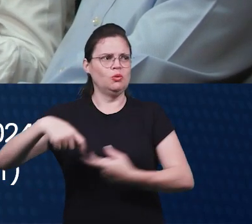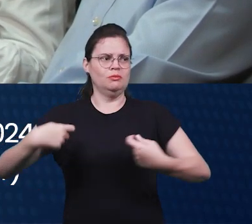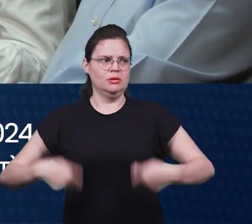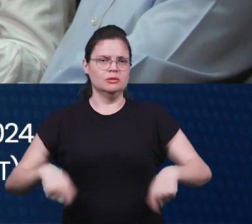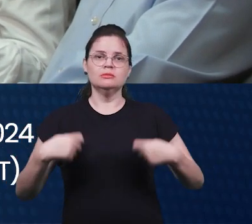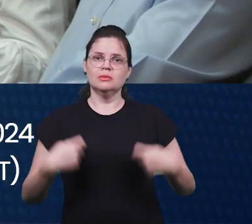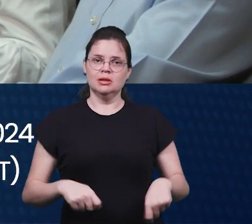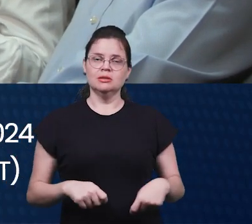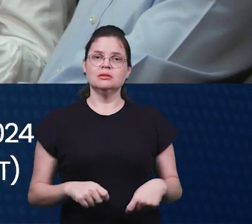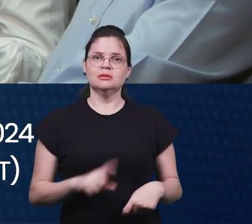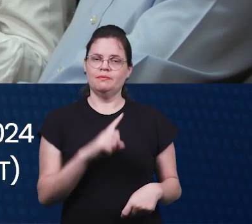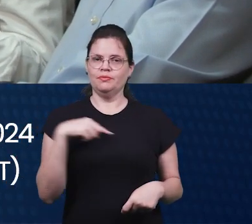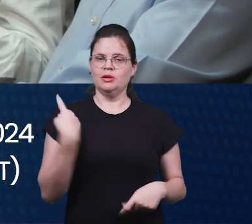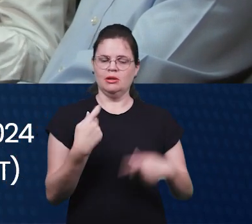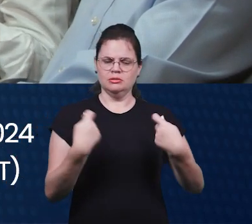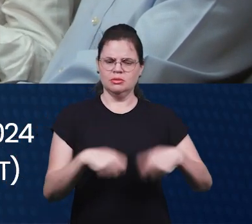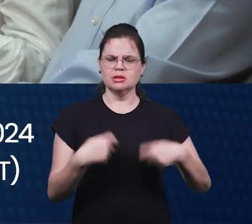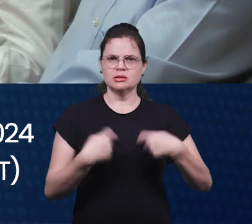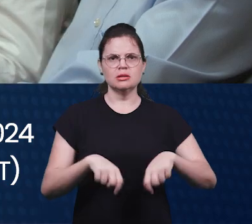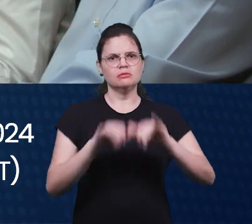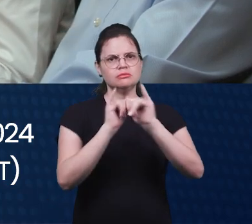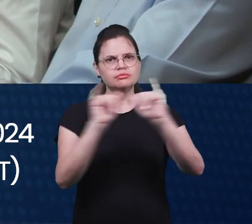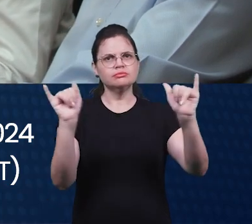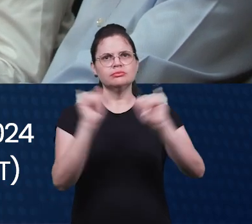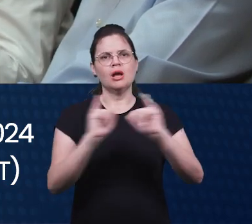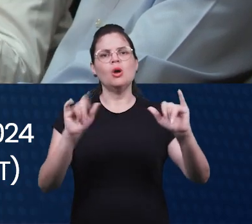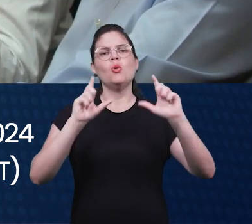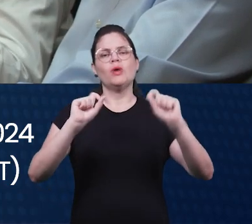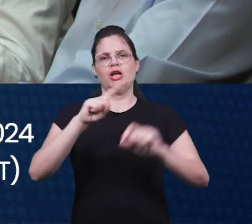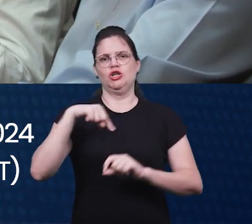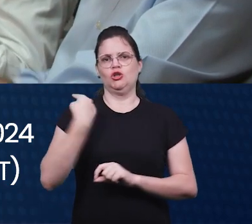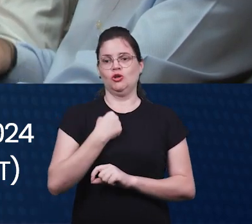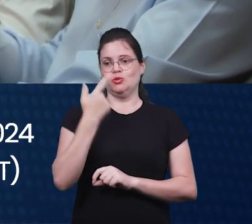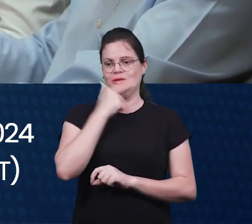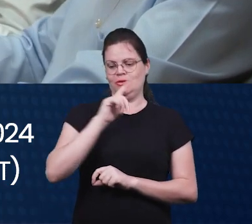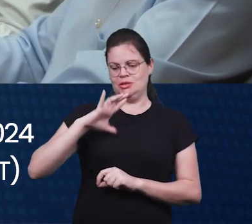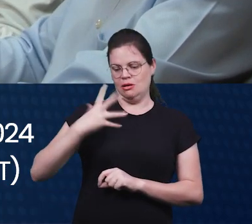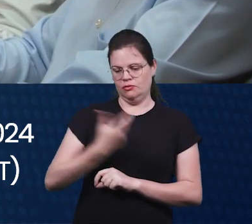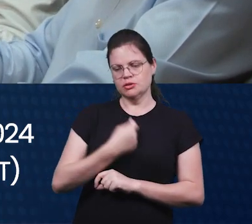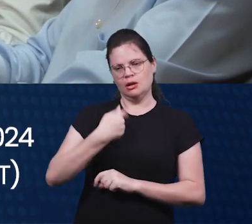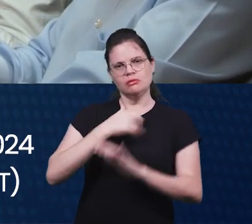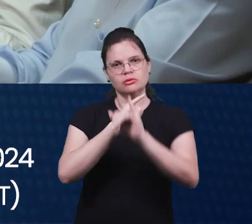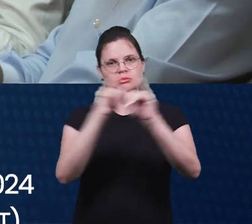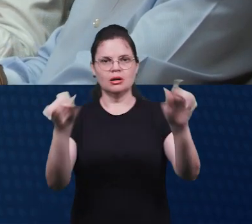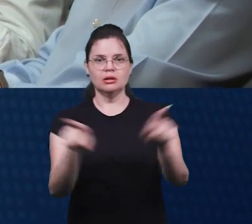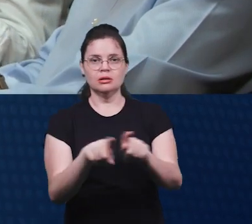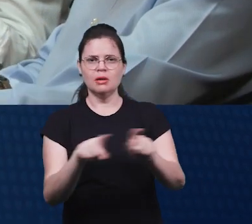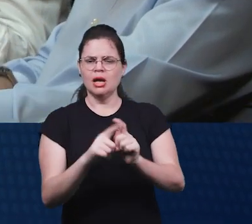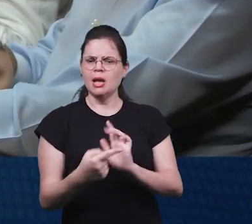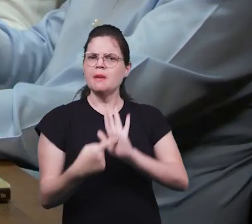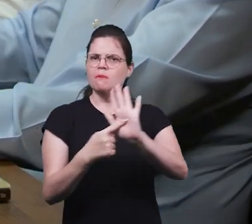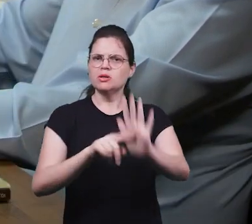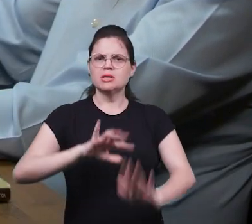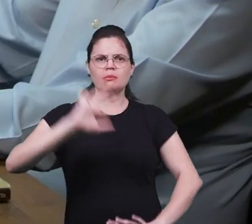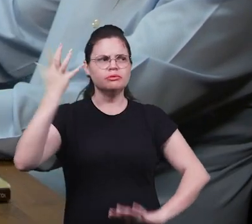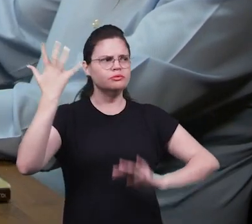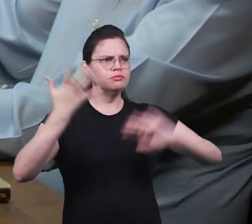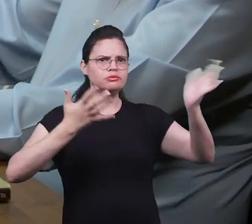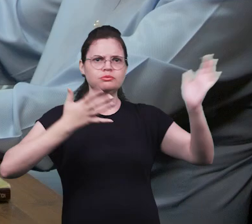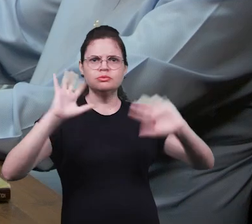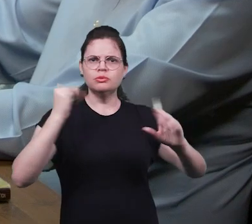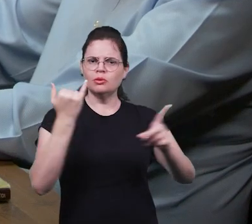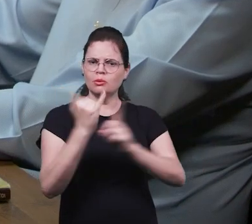estamos proclamando a salvação que nós alcançamos. Glória a Deus. E dizendo para o mundo, olha, os sinais estão aí, os sinais estão se cumprindo,